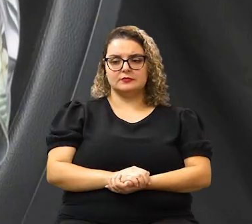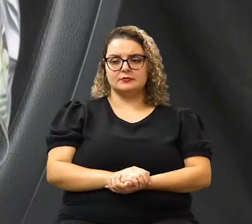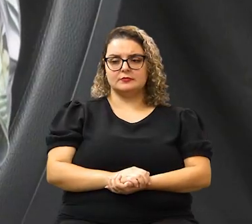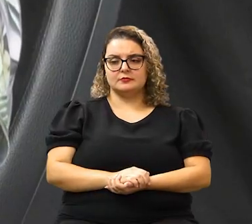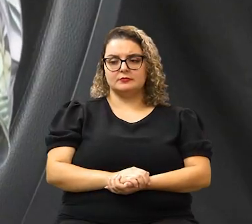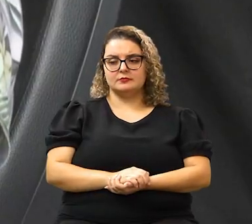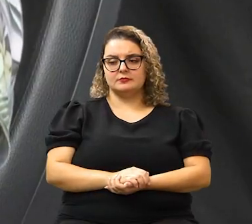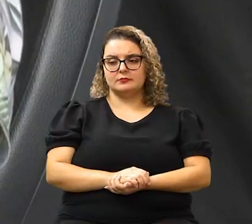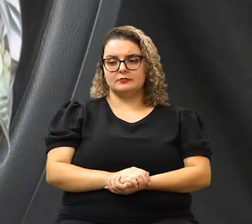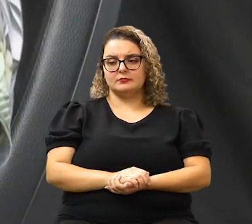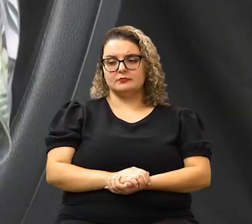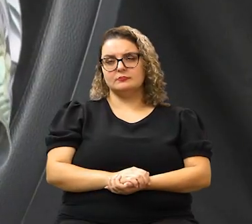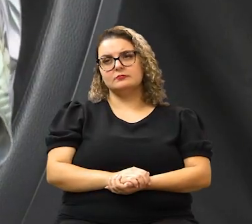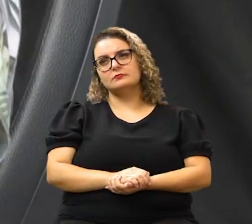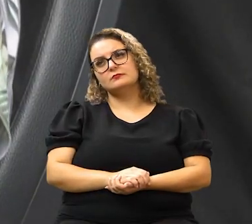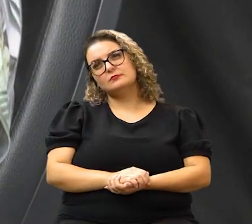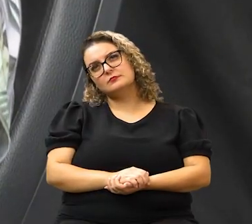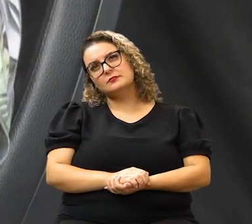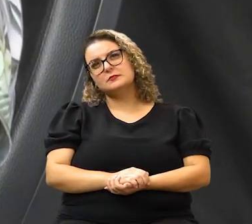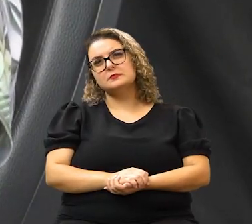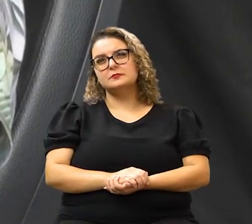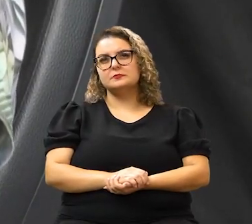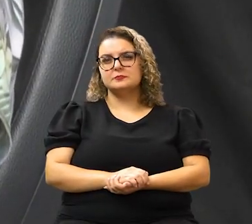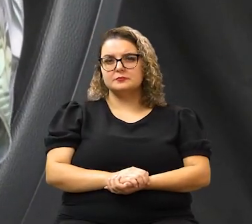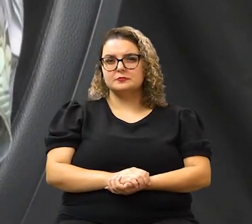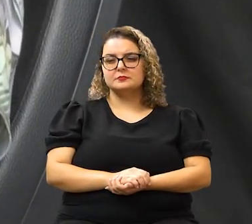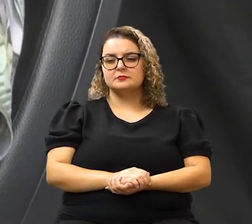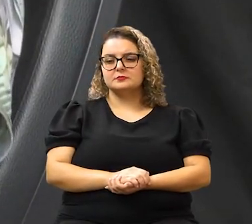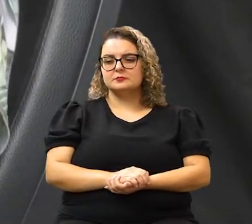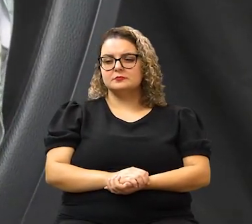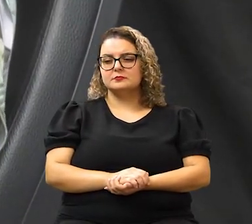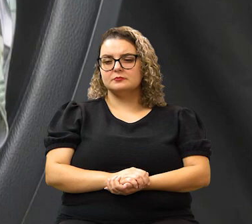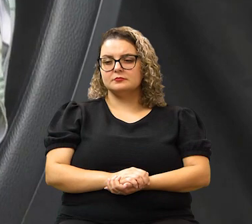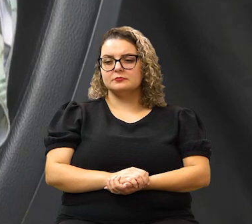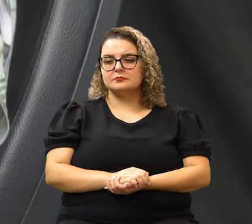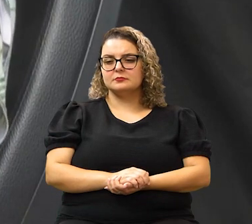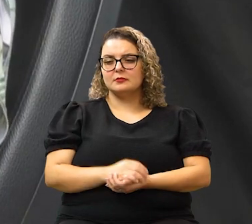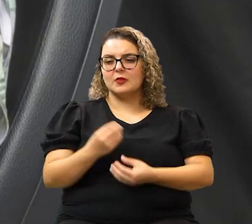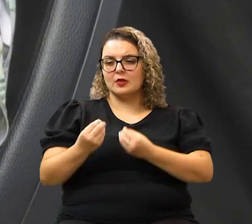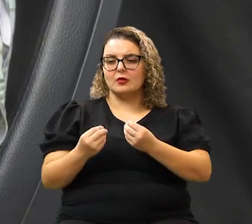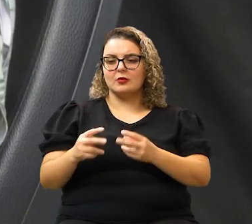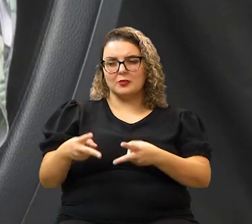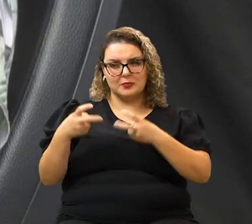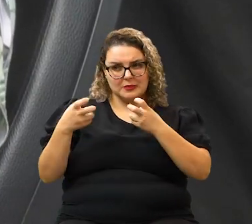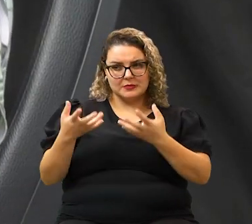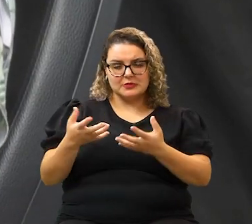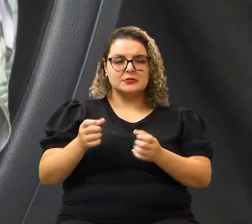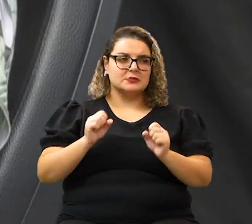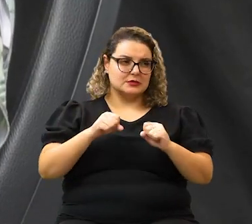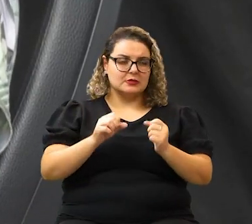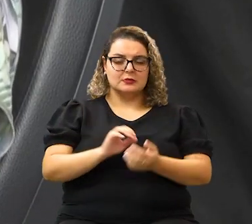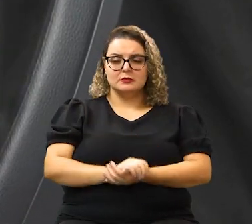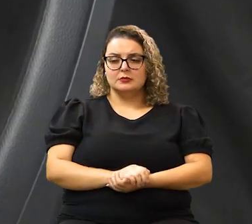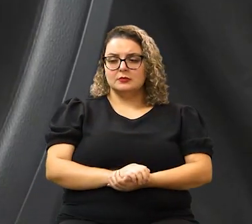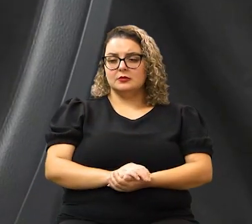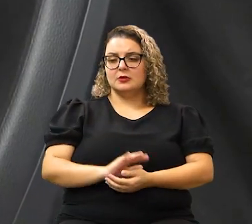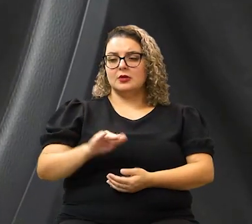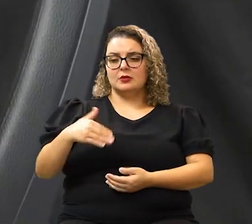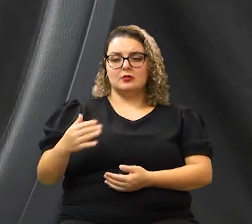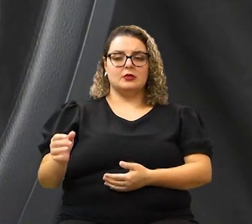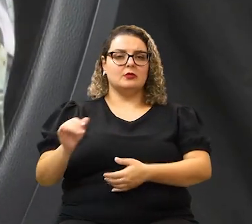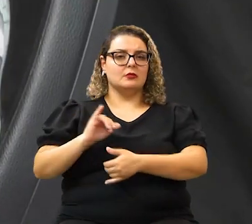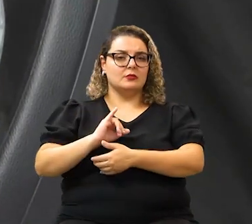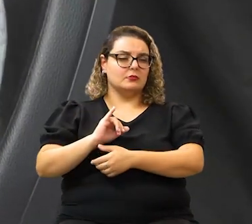Eu acho que... Como que eu recebi isso? Na verdade, quando acaba a campanha, a gente só pensa que é um alívio que acabou, né?